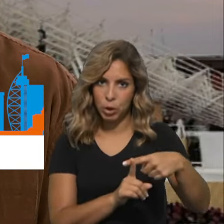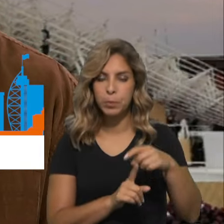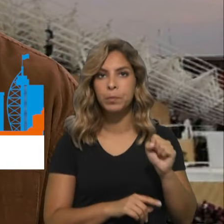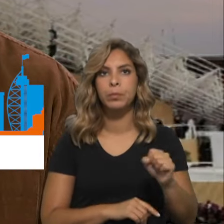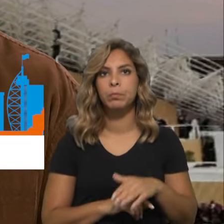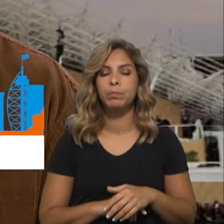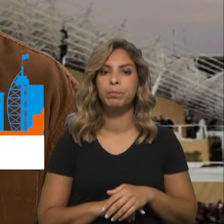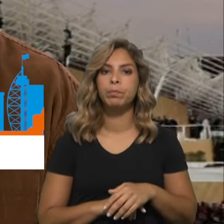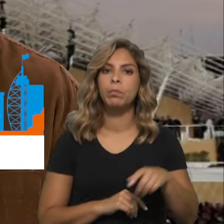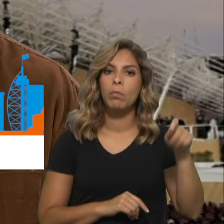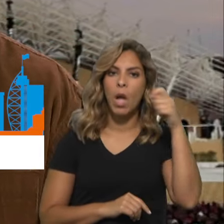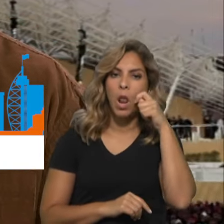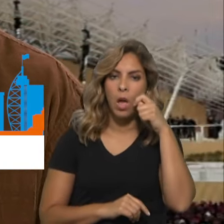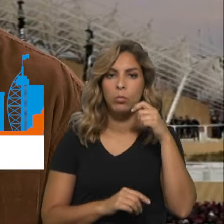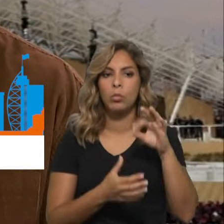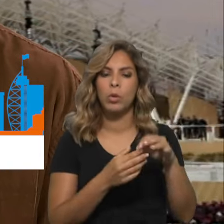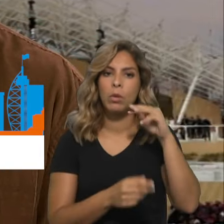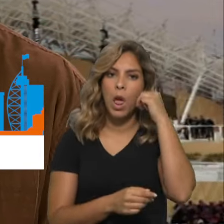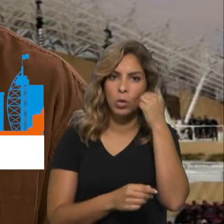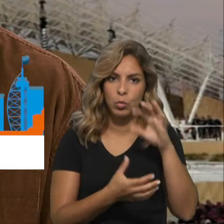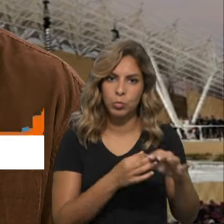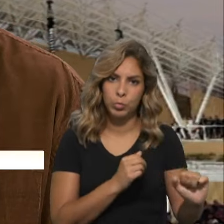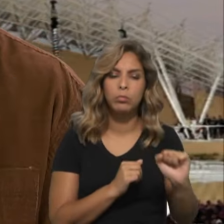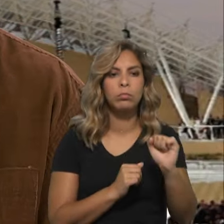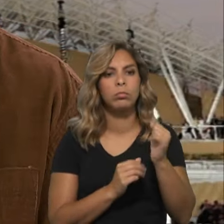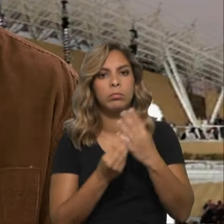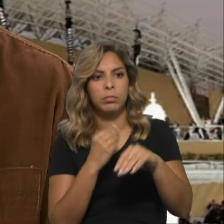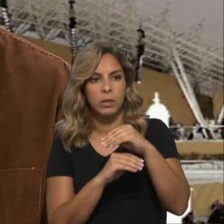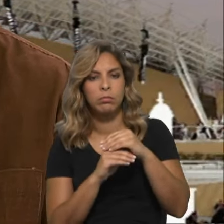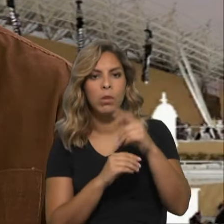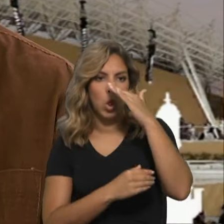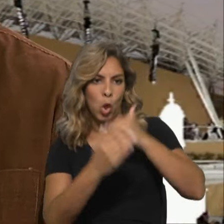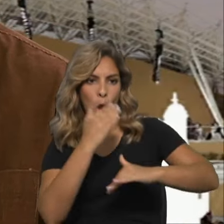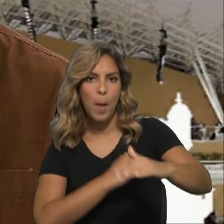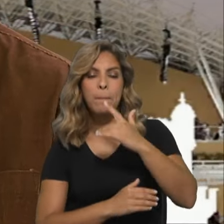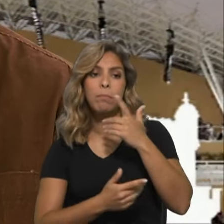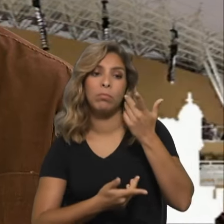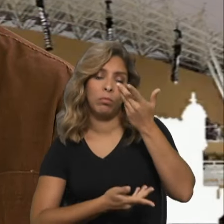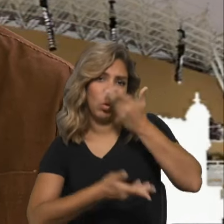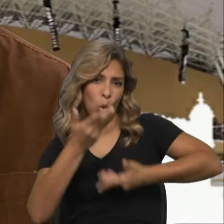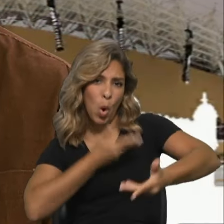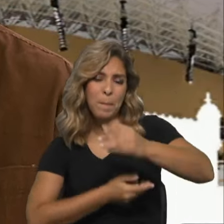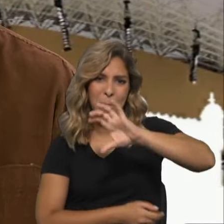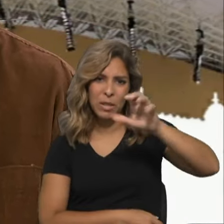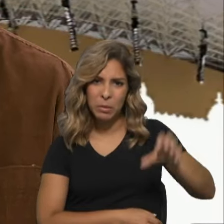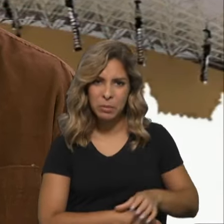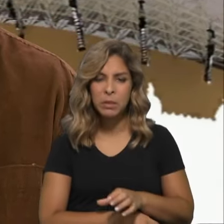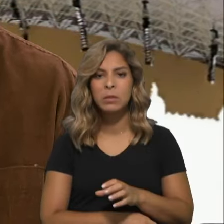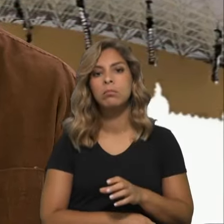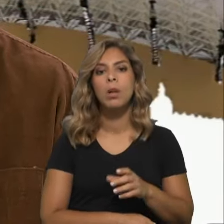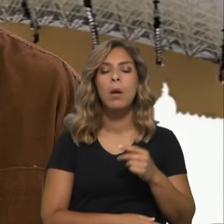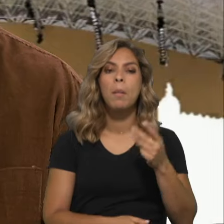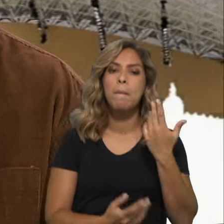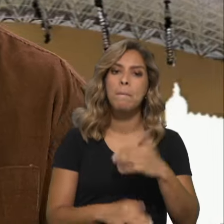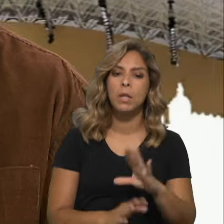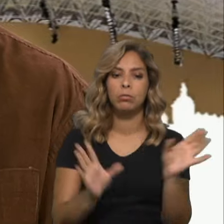os Erasmos por pelos intercâmbios né mas o Erasmos também tem uma linha de financiamento para projetos que incentivam as lideranças